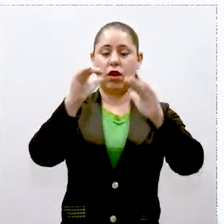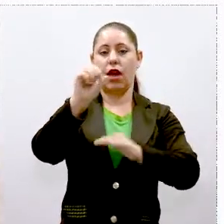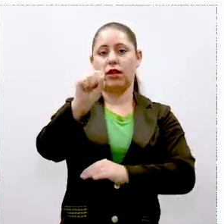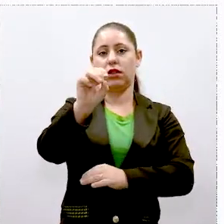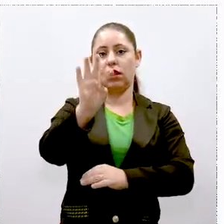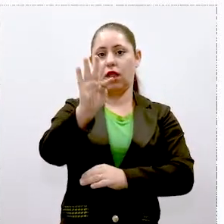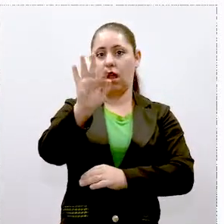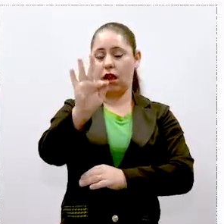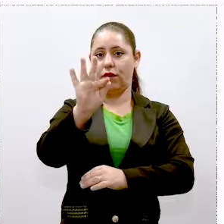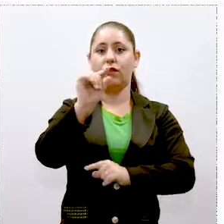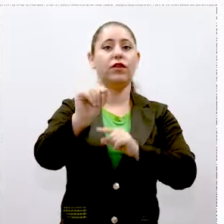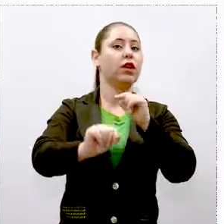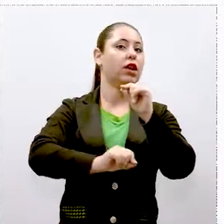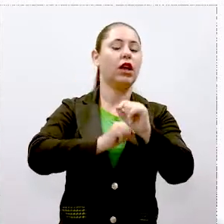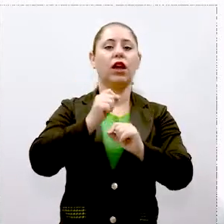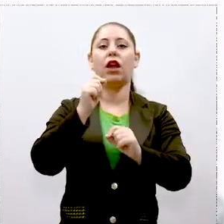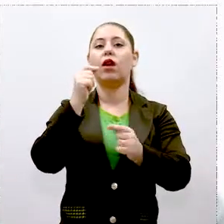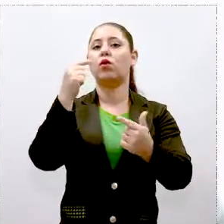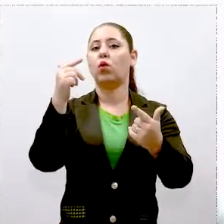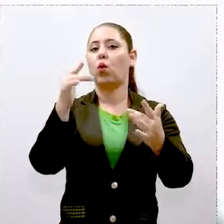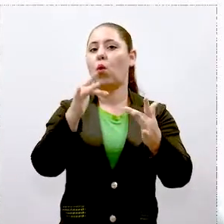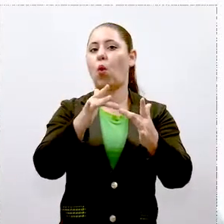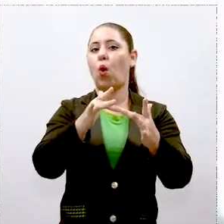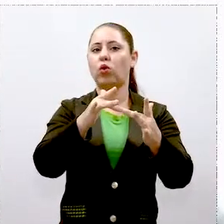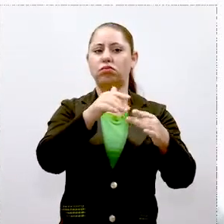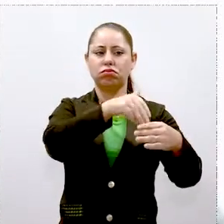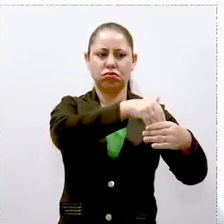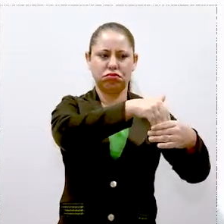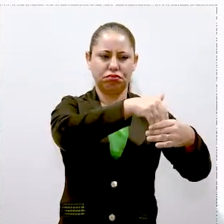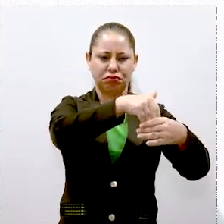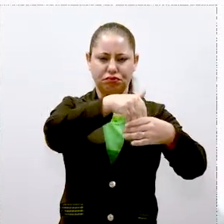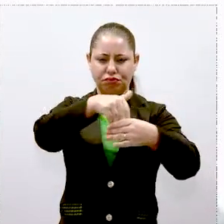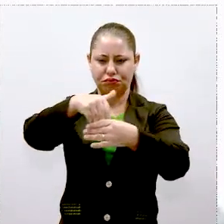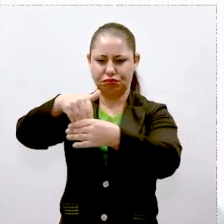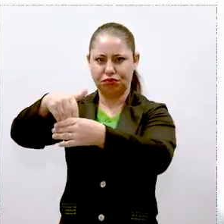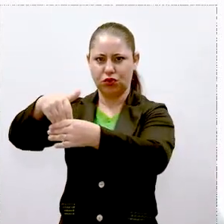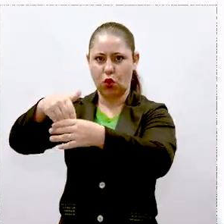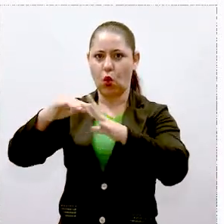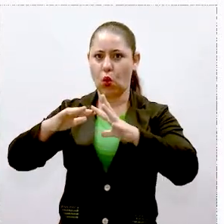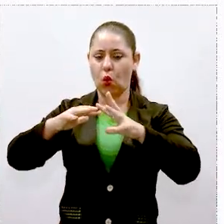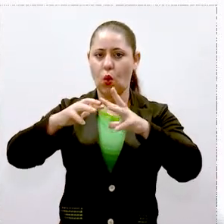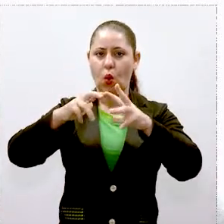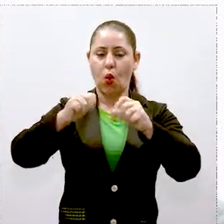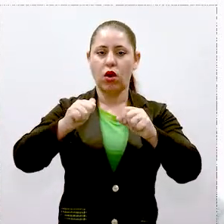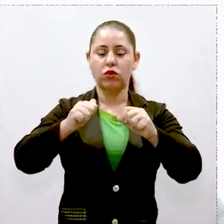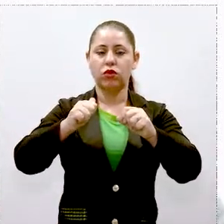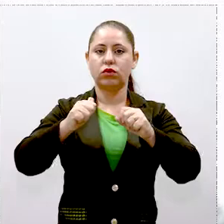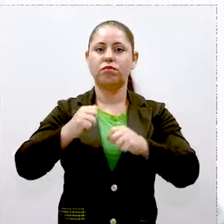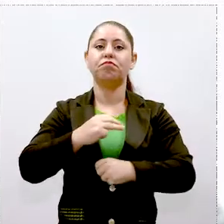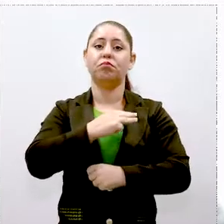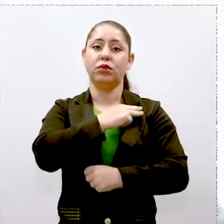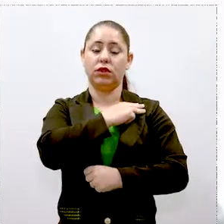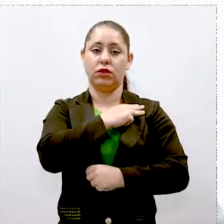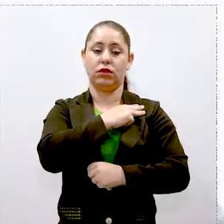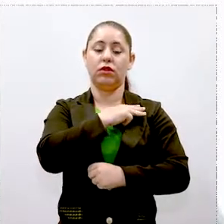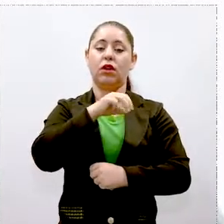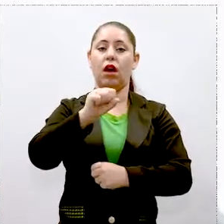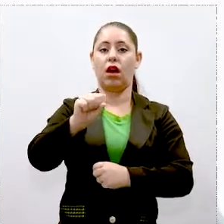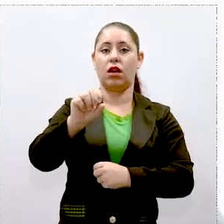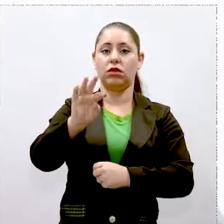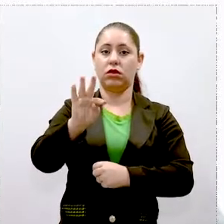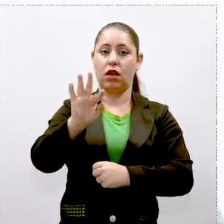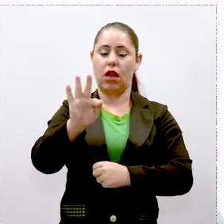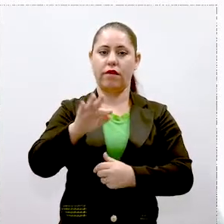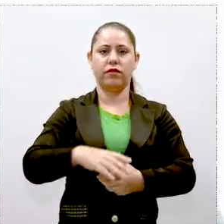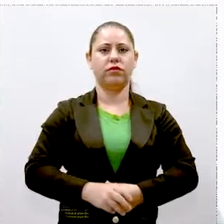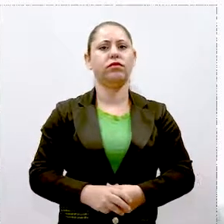Federal, e que foi confirmada por unanimidade por todos os demais ministros do Supremo. Eu